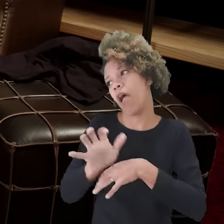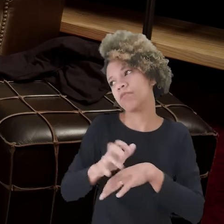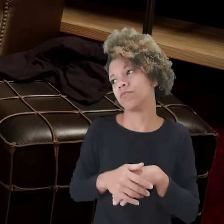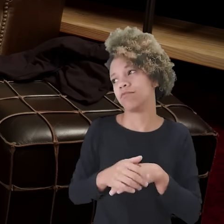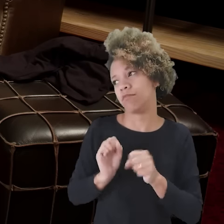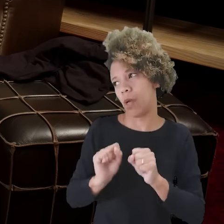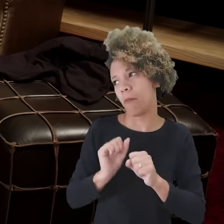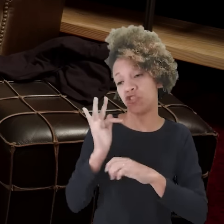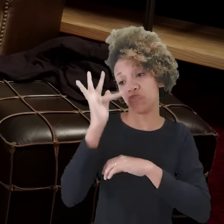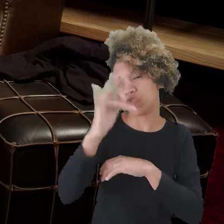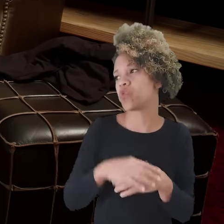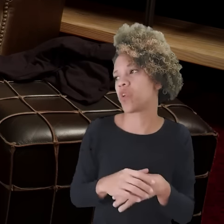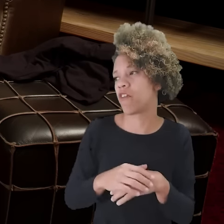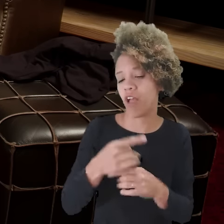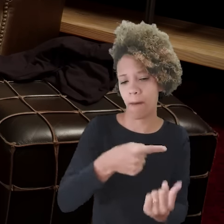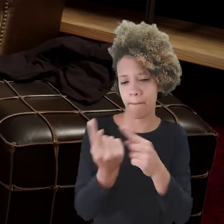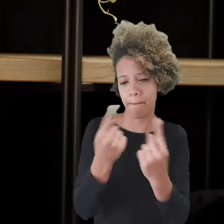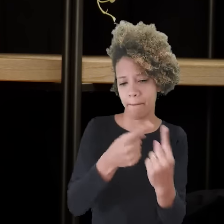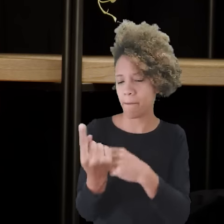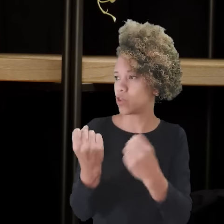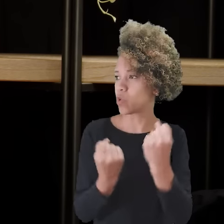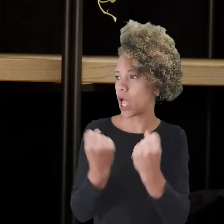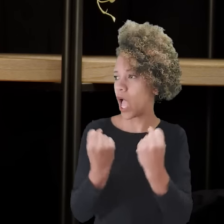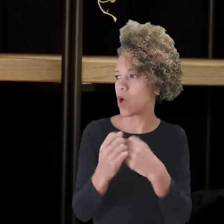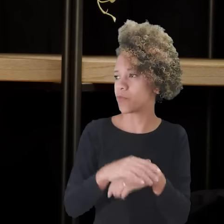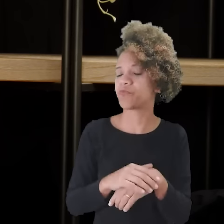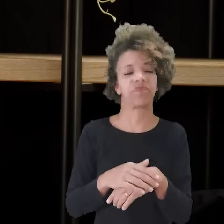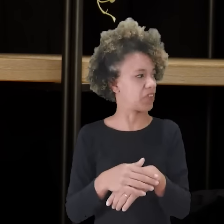isso aqui no futuro vai ser para-brisa de carro Exatamente exatamente